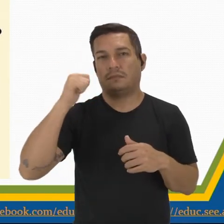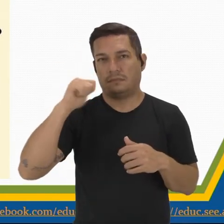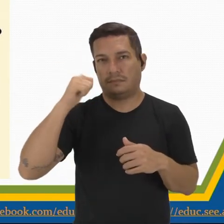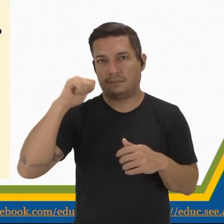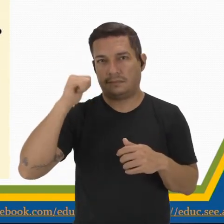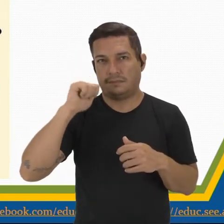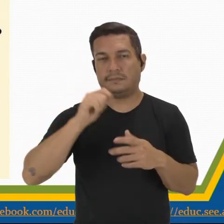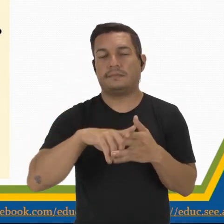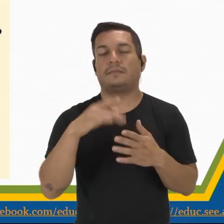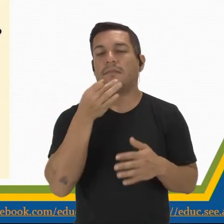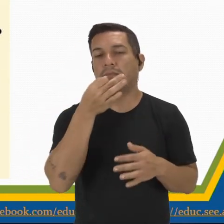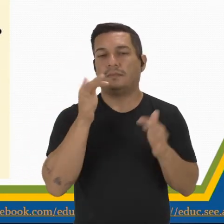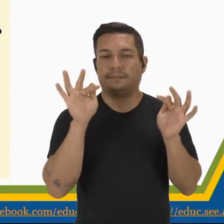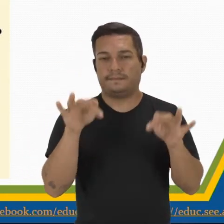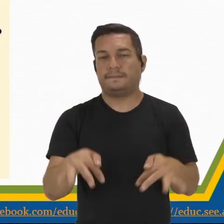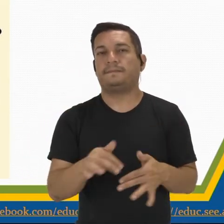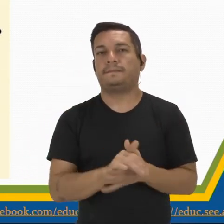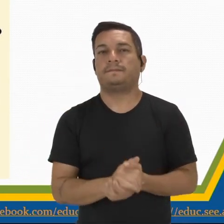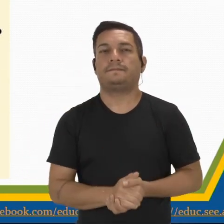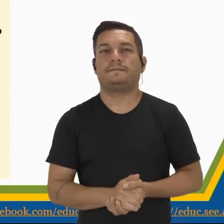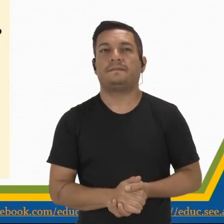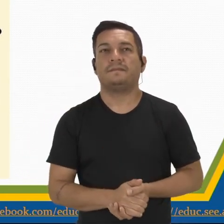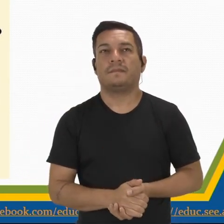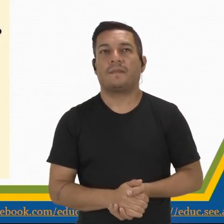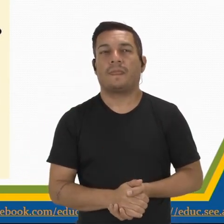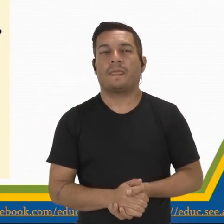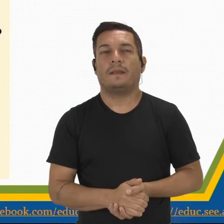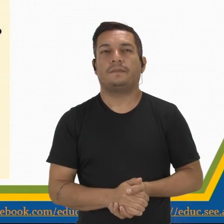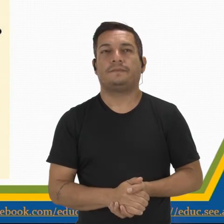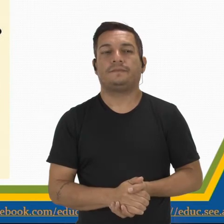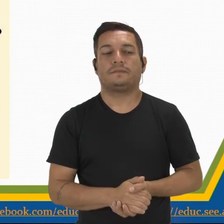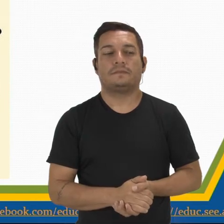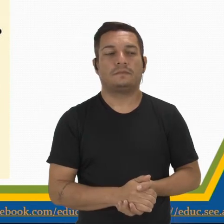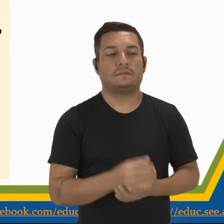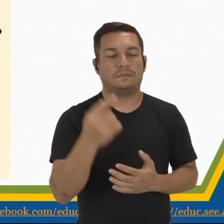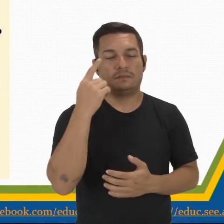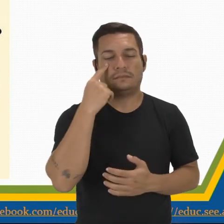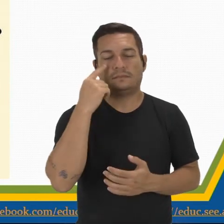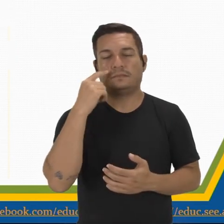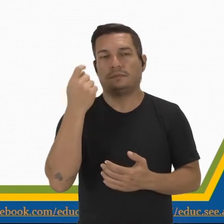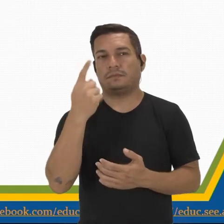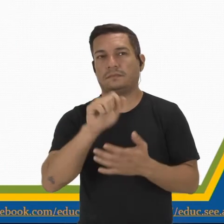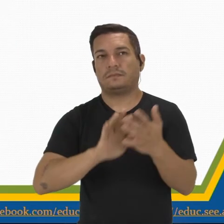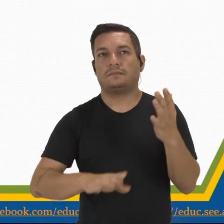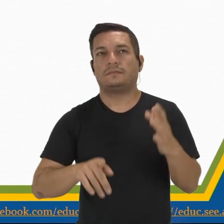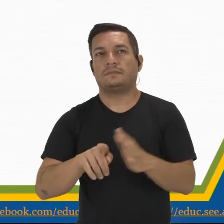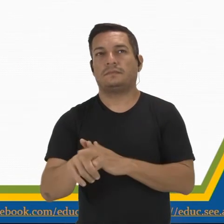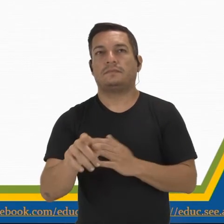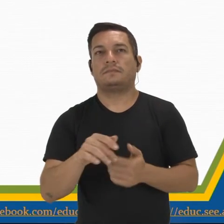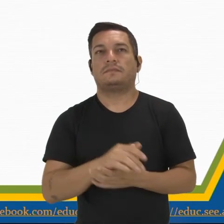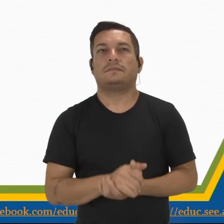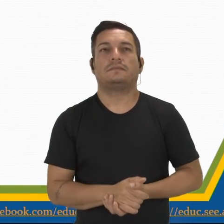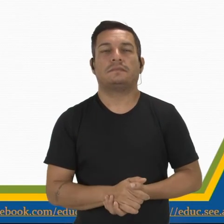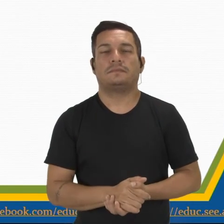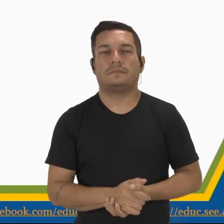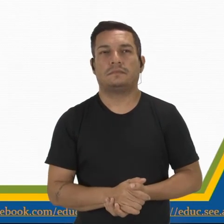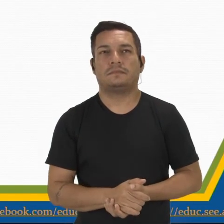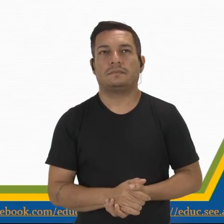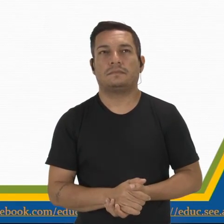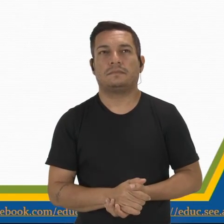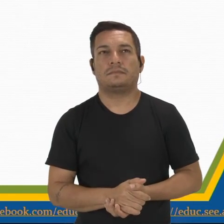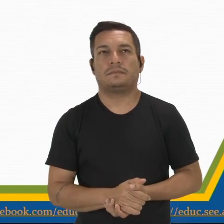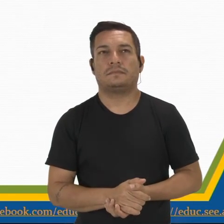as hipóteses, o experimento, a análise desses experimentos e a conclusão. Vamos lá, vamos fazer aqui